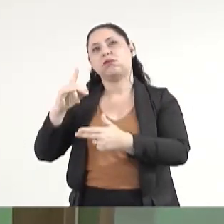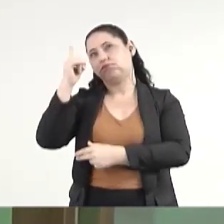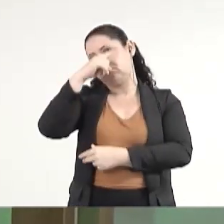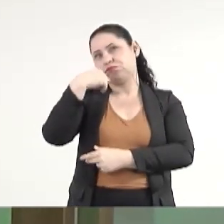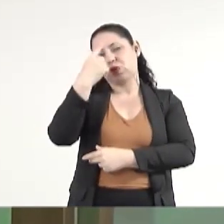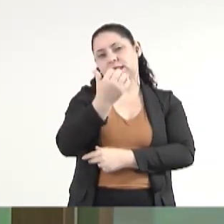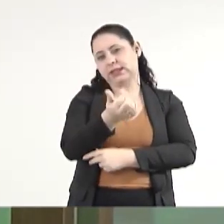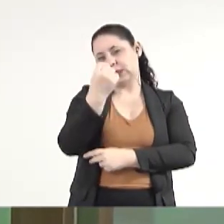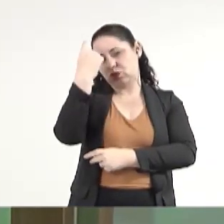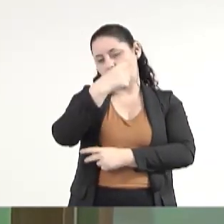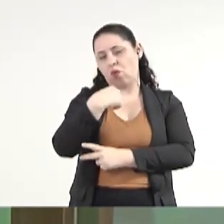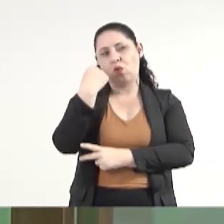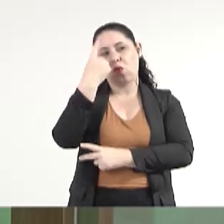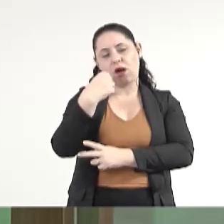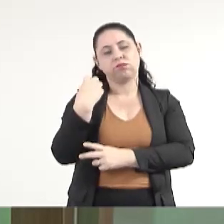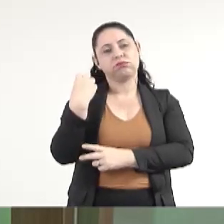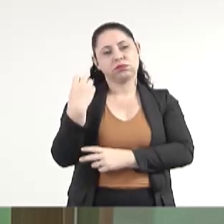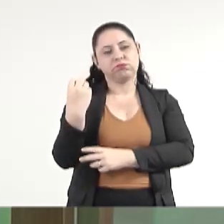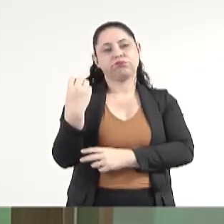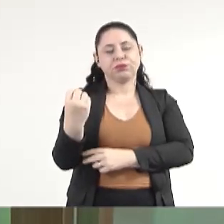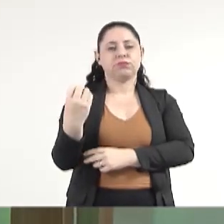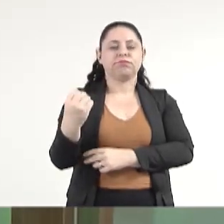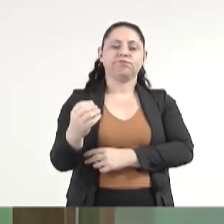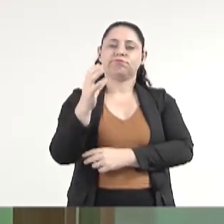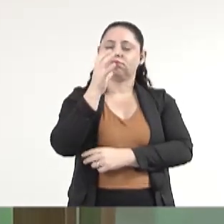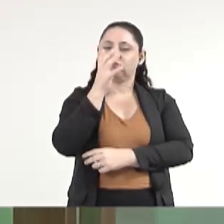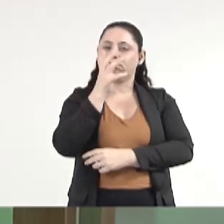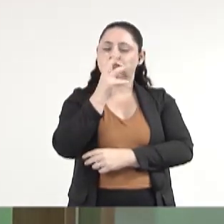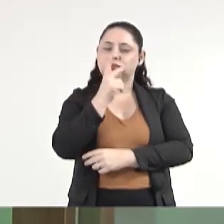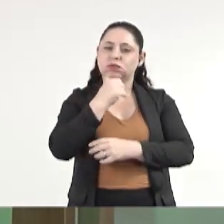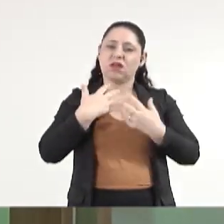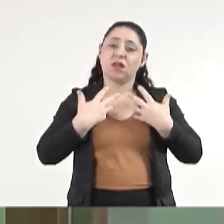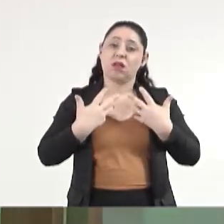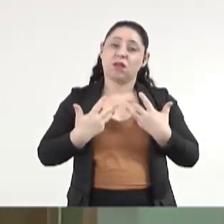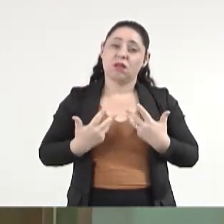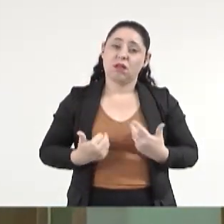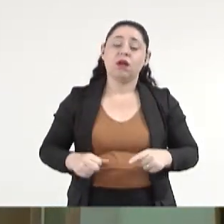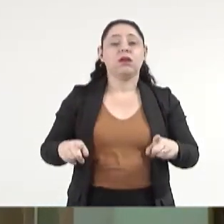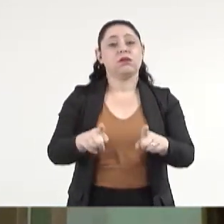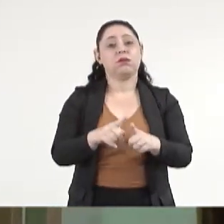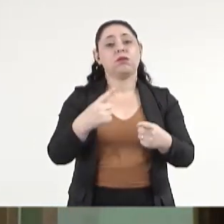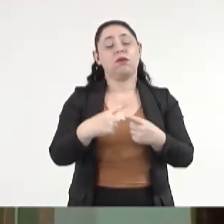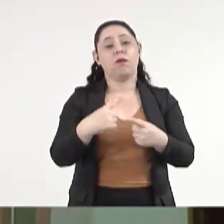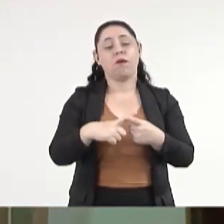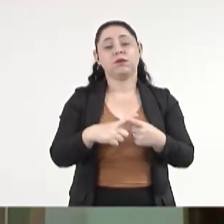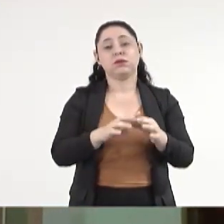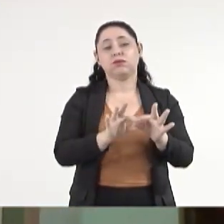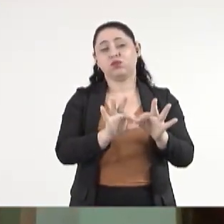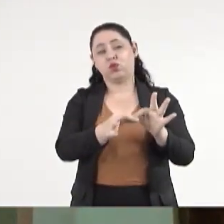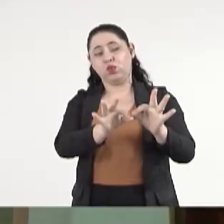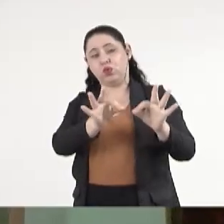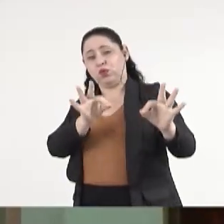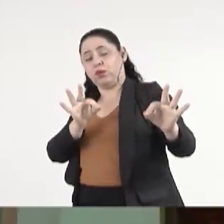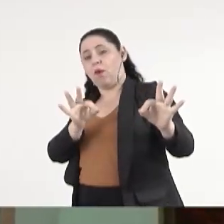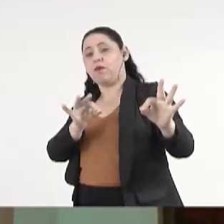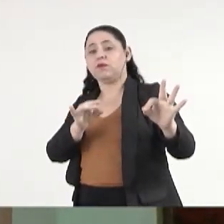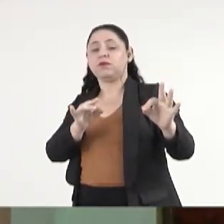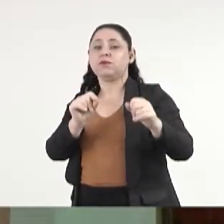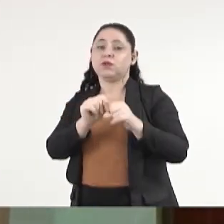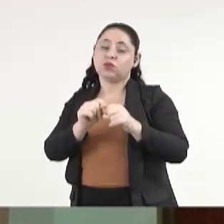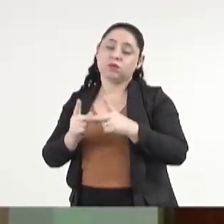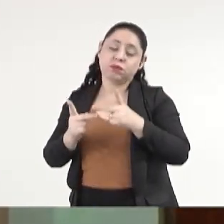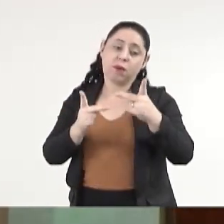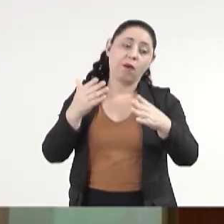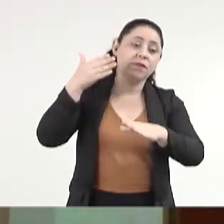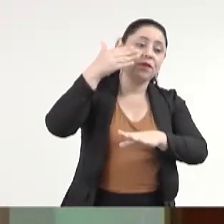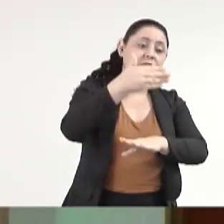no mínimo 6 horas de viagem, então é uma viagem demorada. Né? E por estar muito afastada, a gente então fez esse